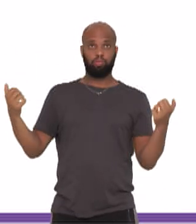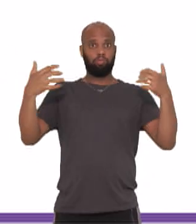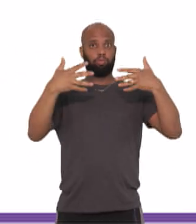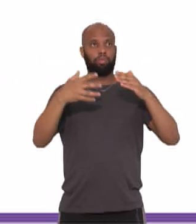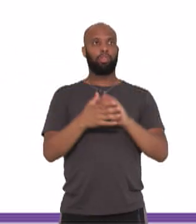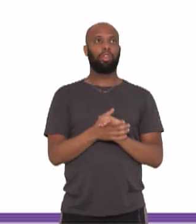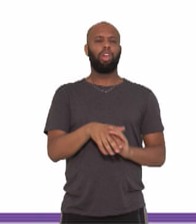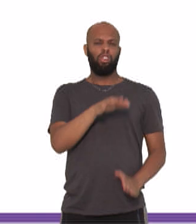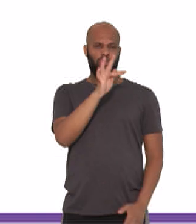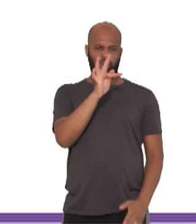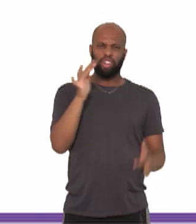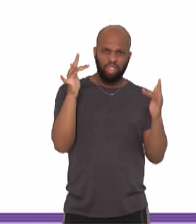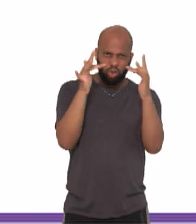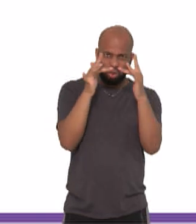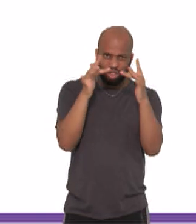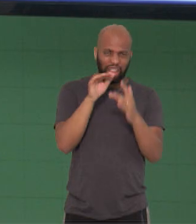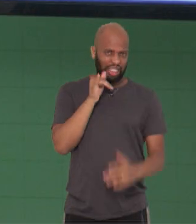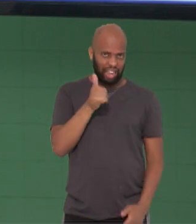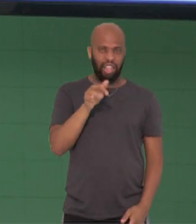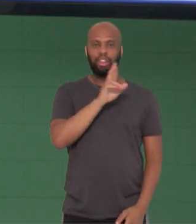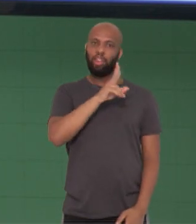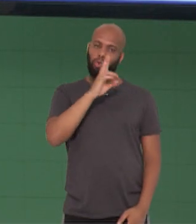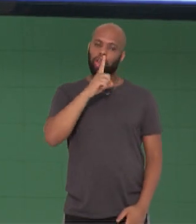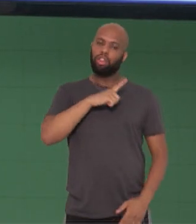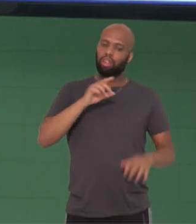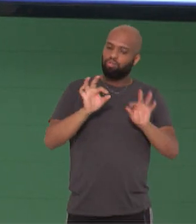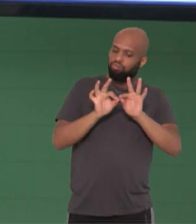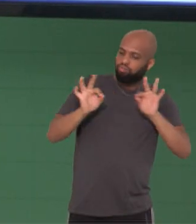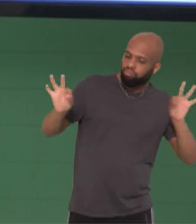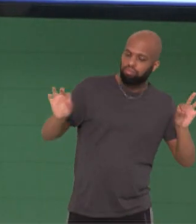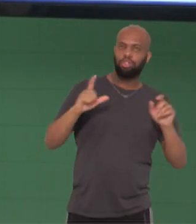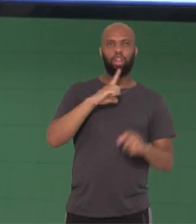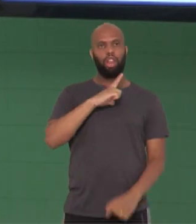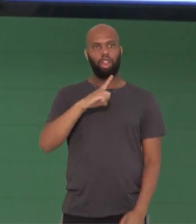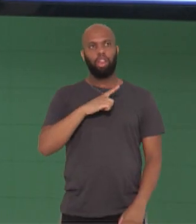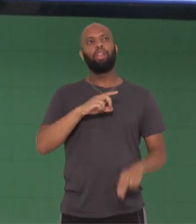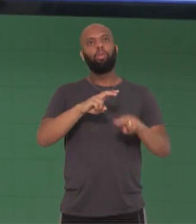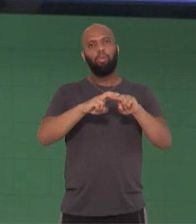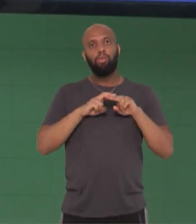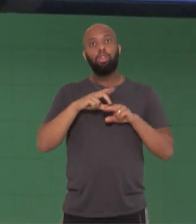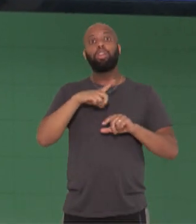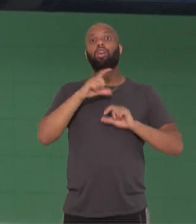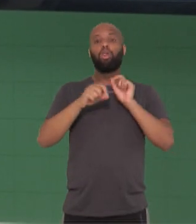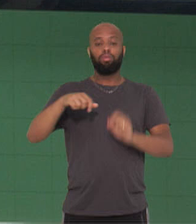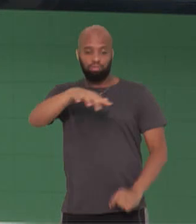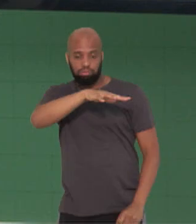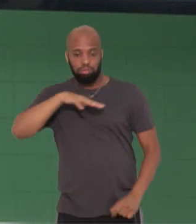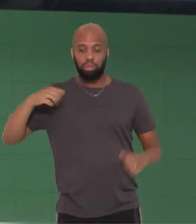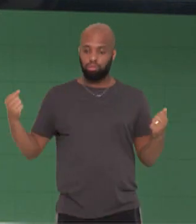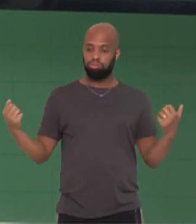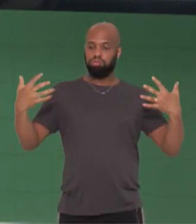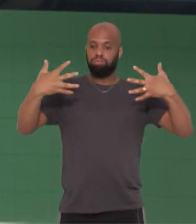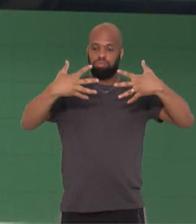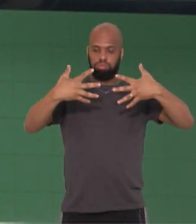tipo de contato, ela ocorre à distância. E como ela ocorre à distância, ela ocorre por meio de um campo elétrico.